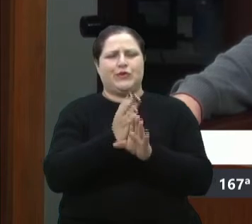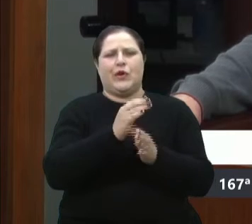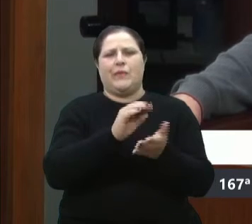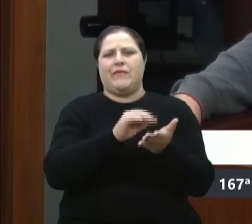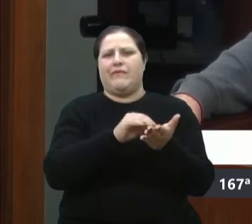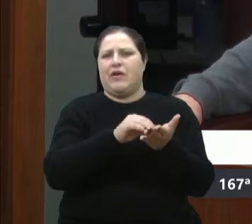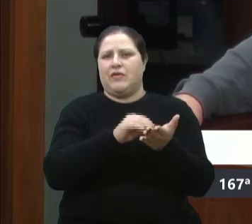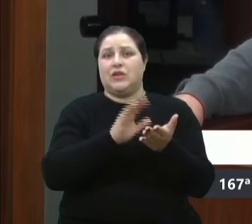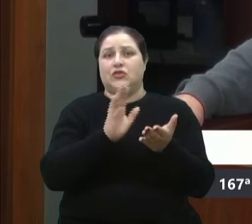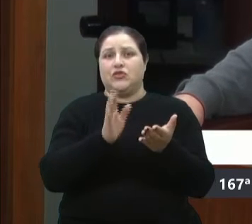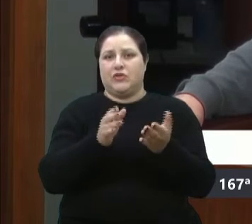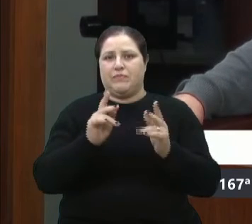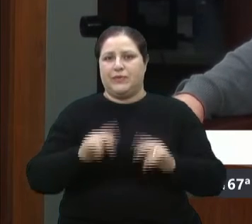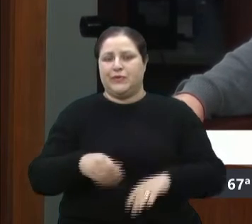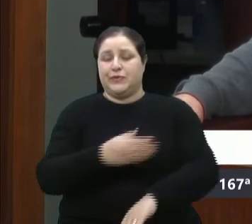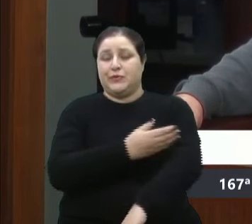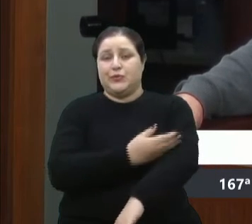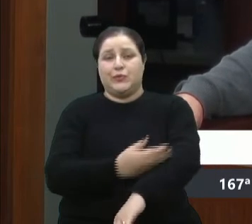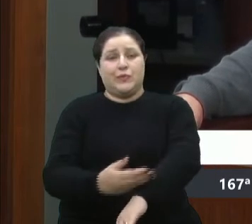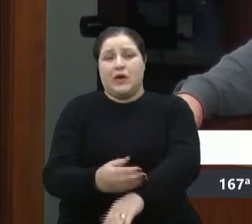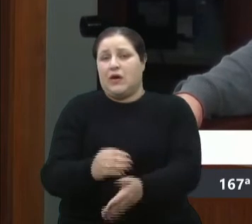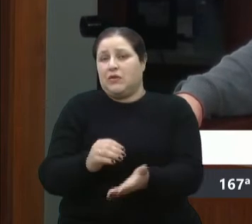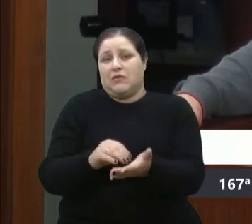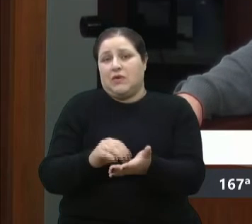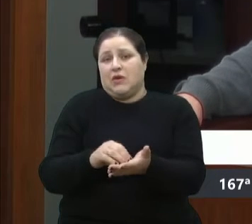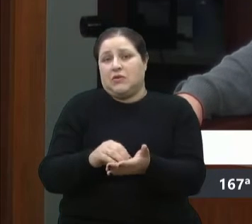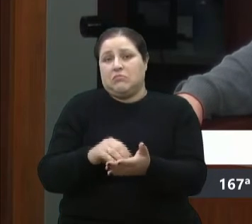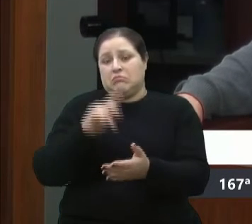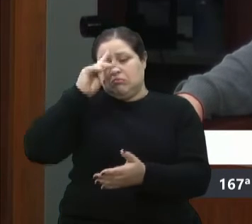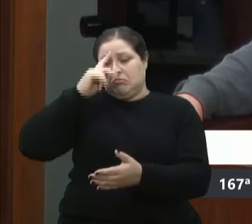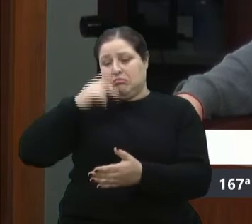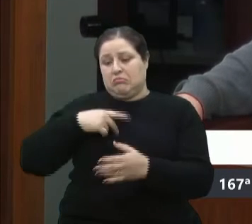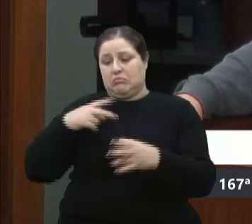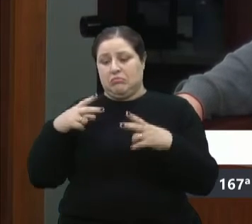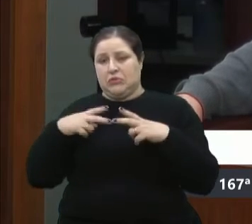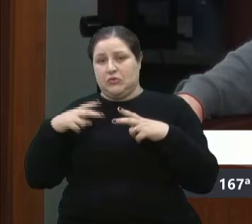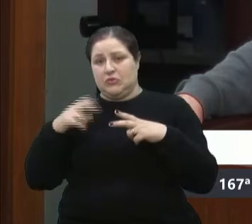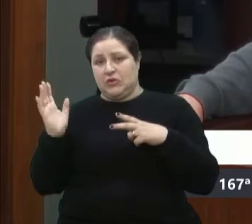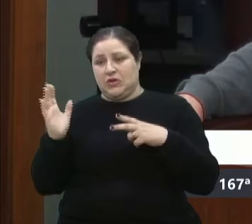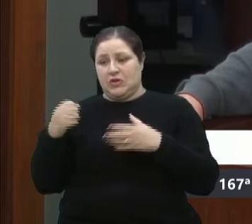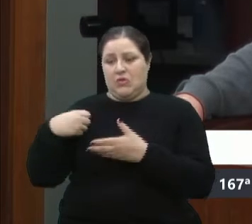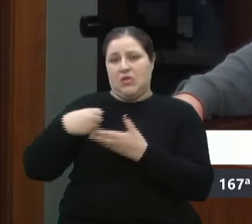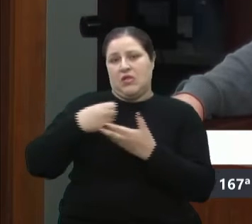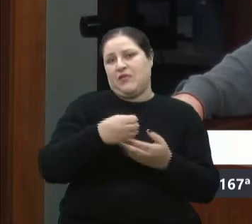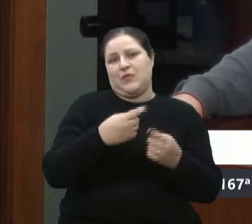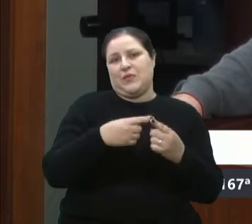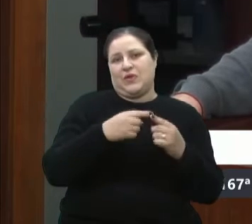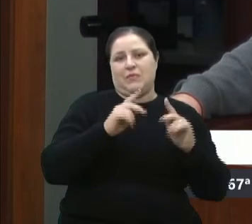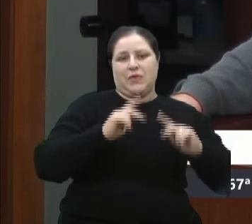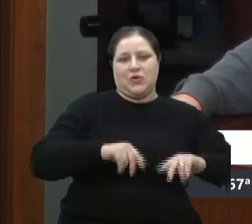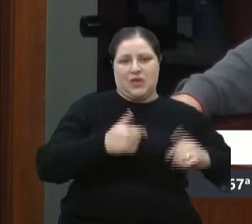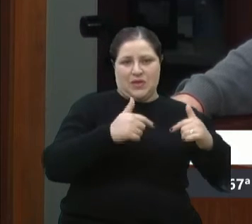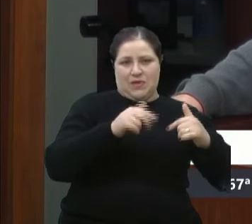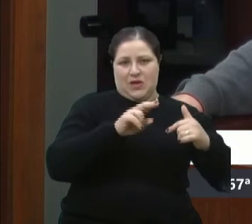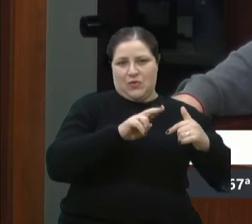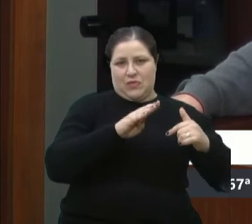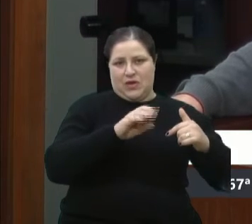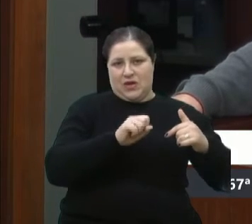à falta do soro, que as pessoas estão levando, porque o pessoal da UBS está dizendo para eles, né? Se você trazer